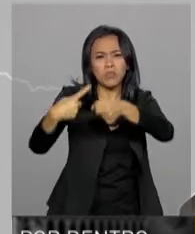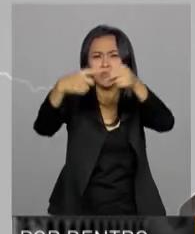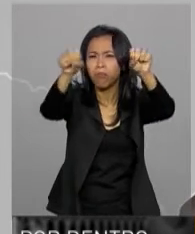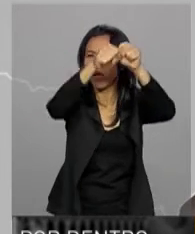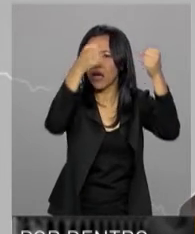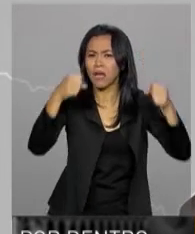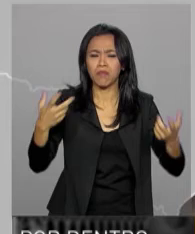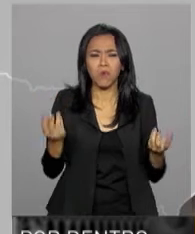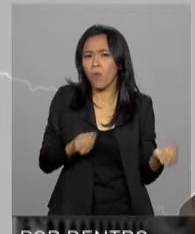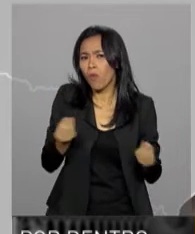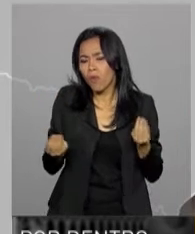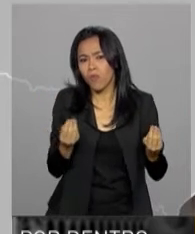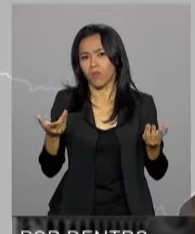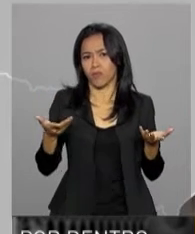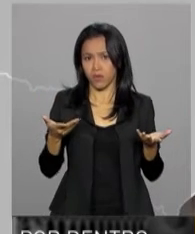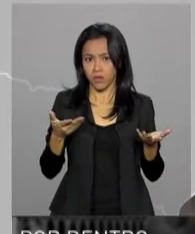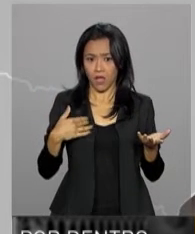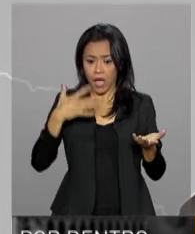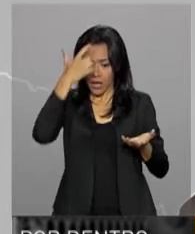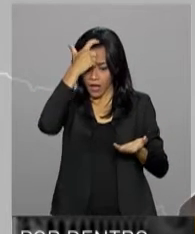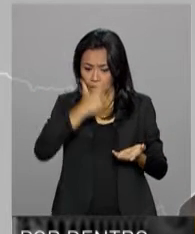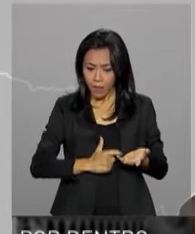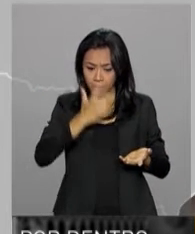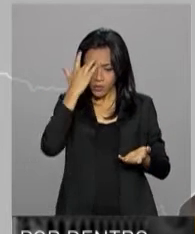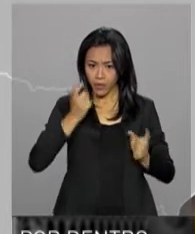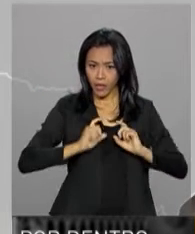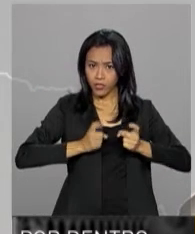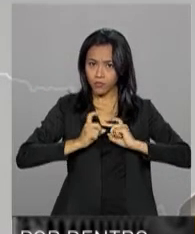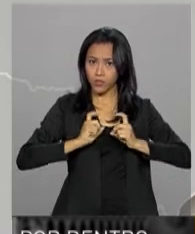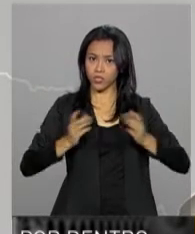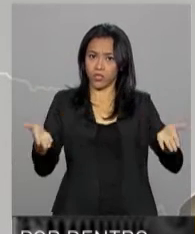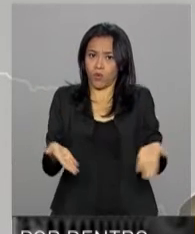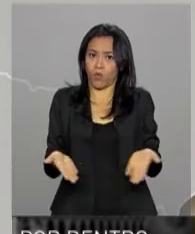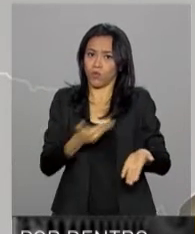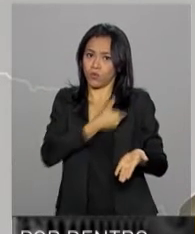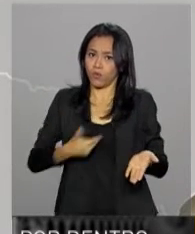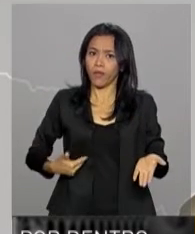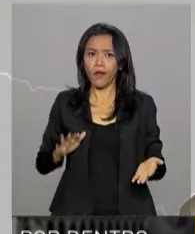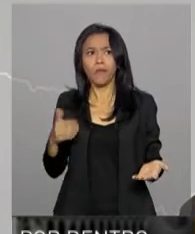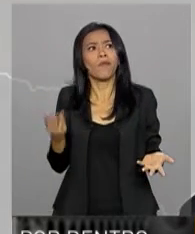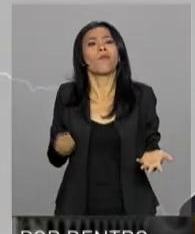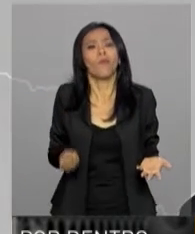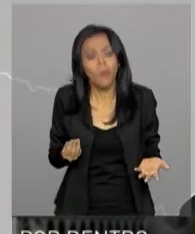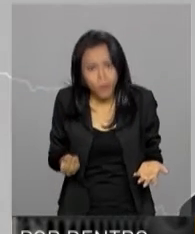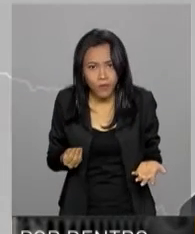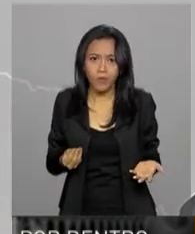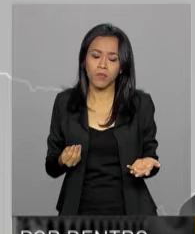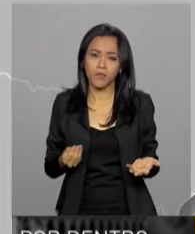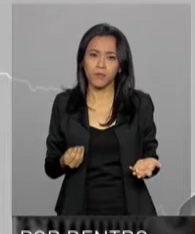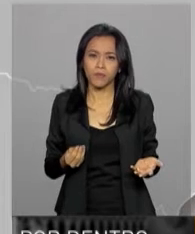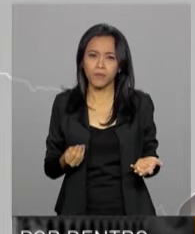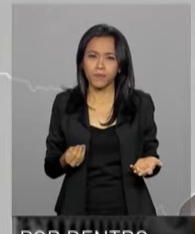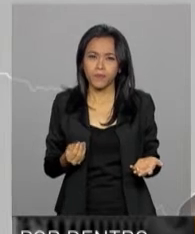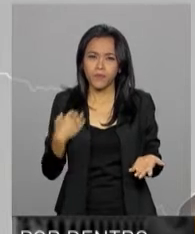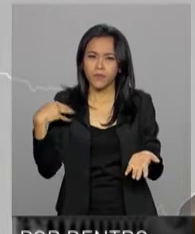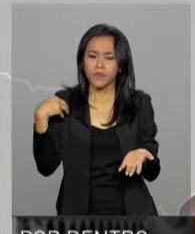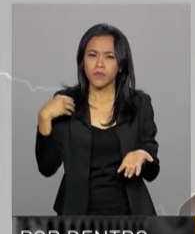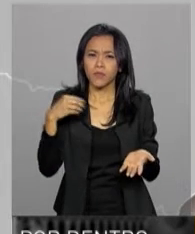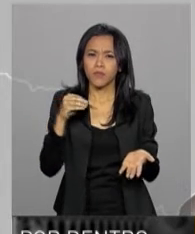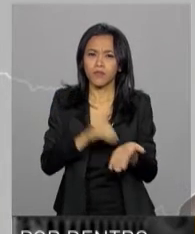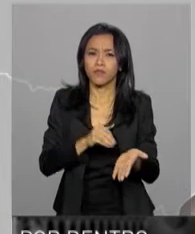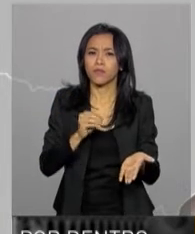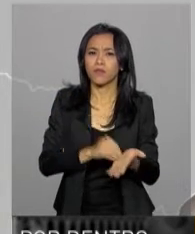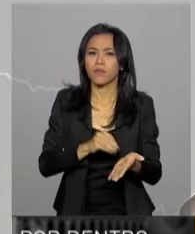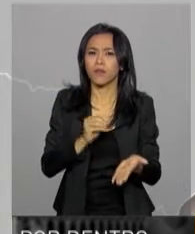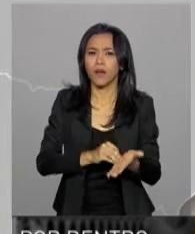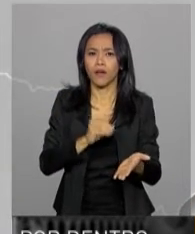saber em que ponto da pessoa que toma conta do planejamento hoje do governo até que ponto com o qual é o índice de falta que pode dizer